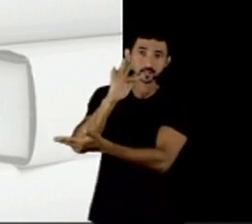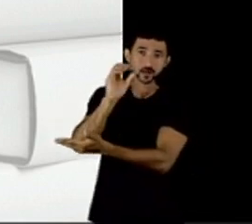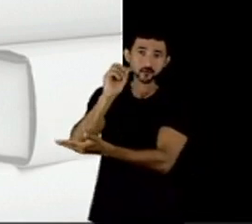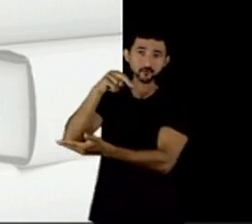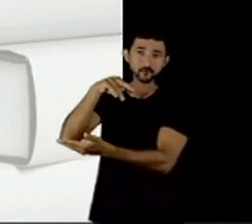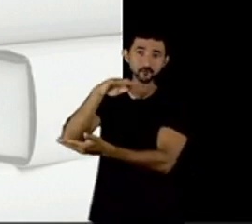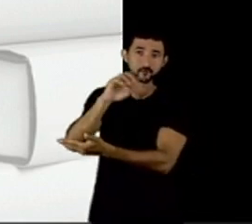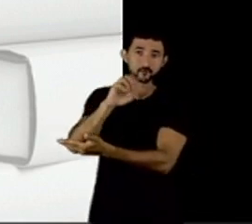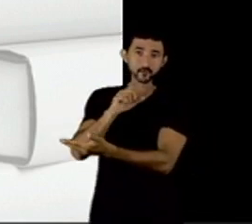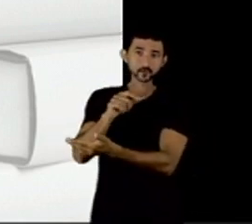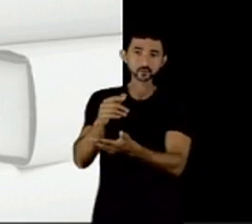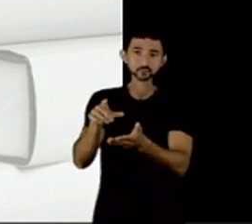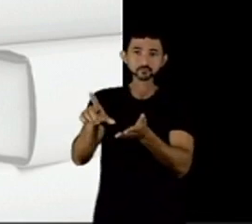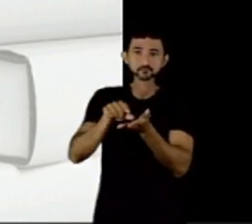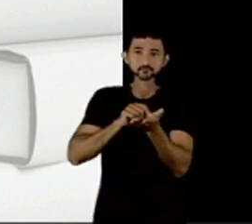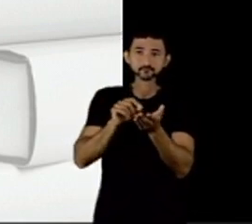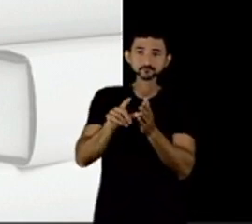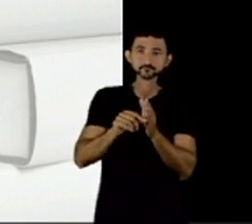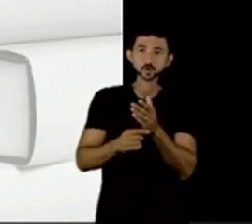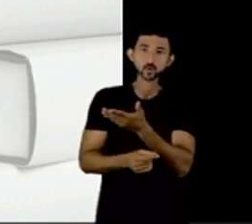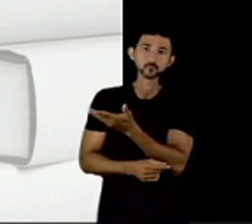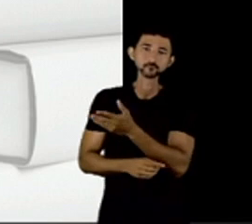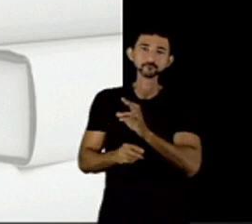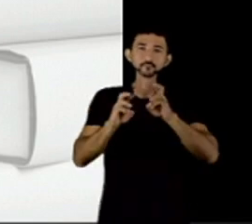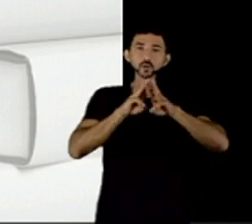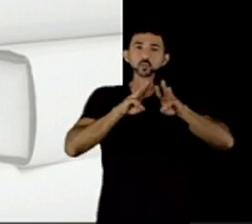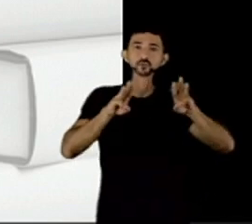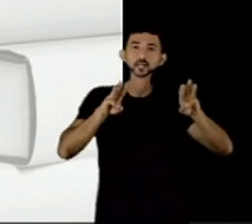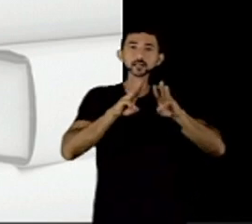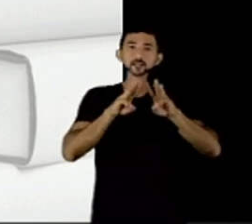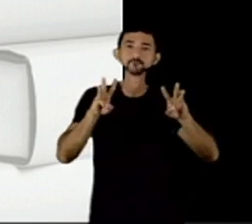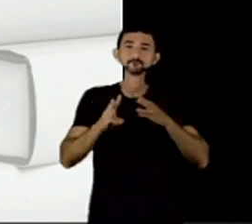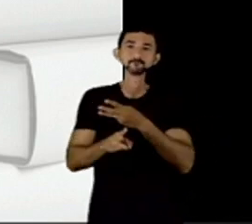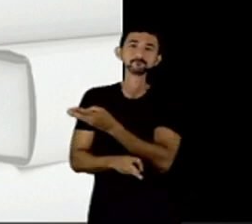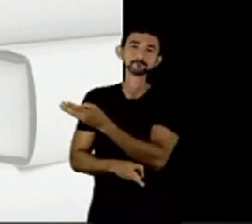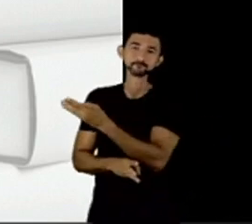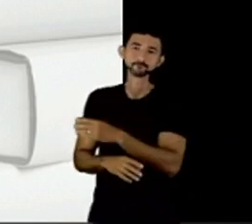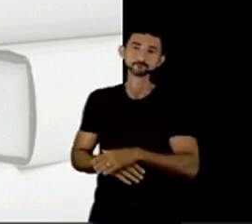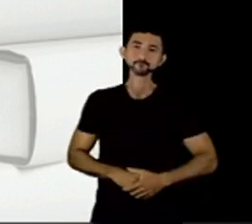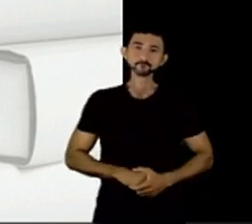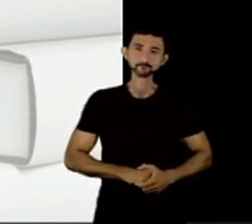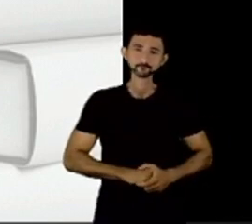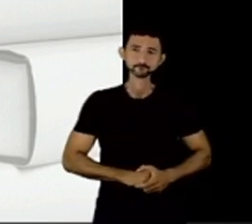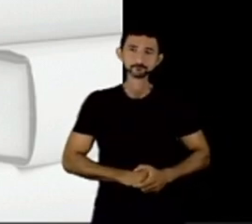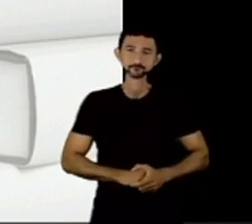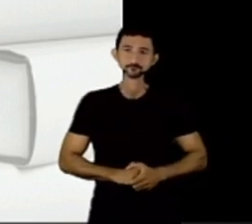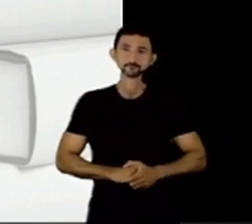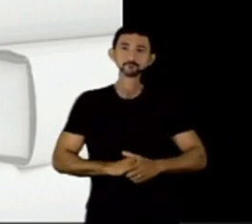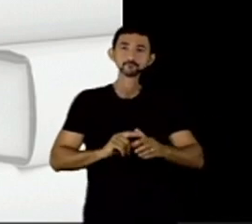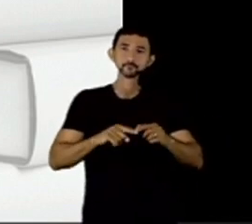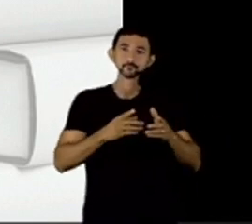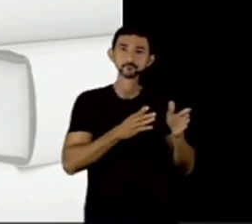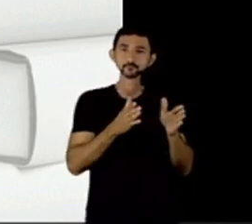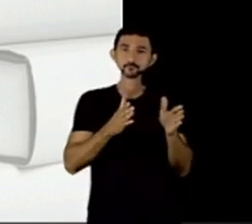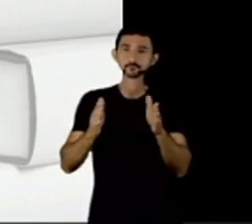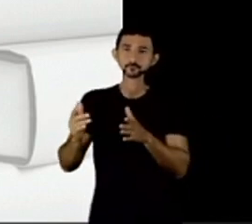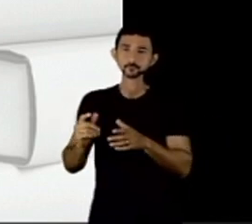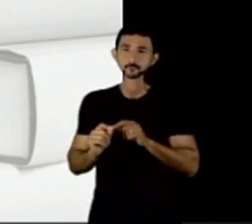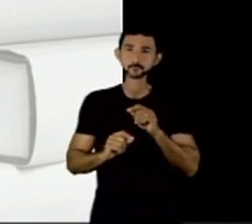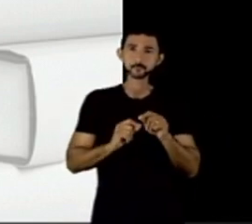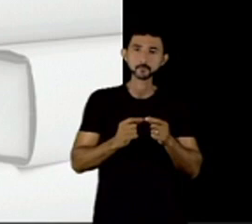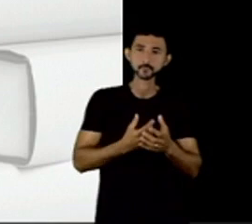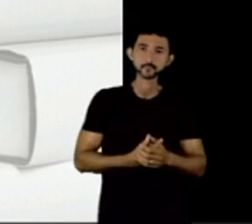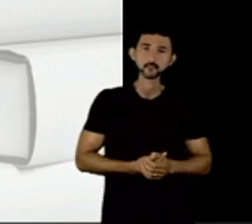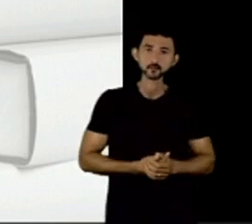nós tiraríamos aqui de baixo, tá bom? O site, ele foi esse aqui embaixo e aí o resto é o que a gente chama